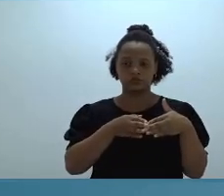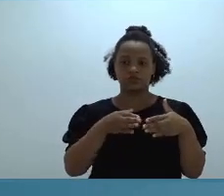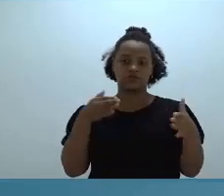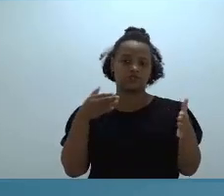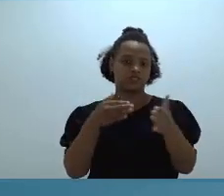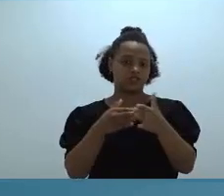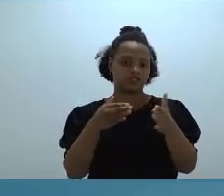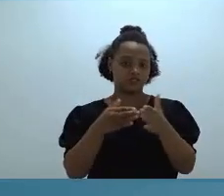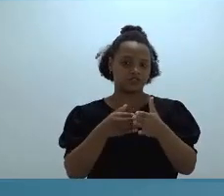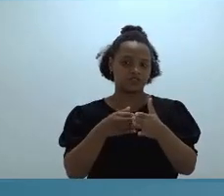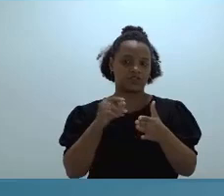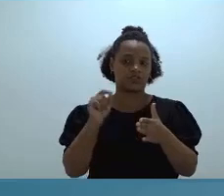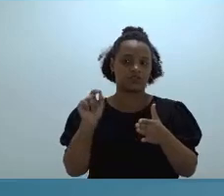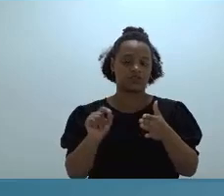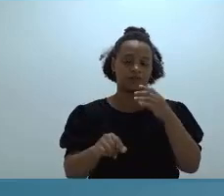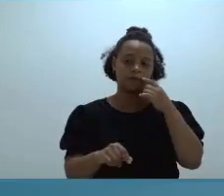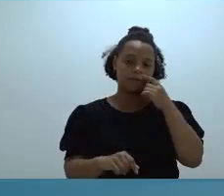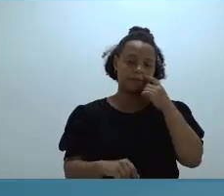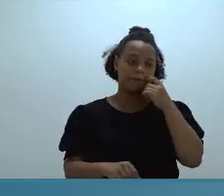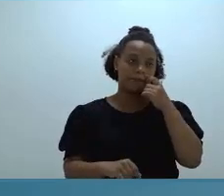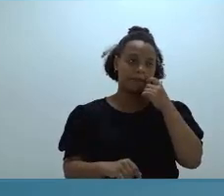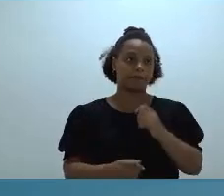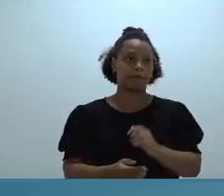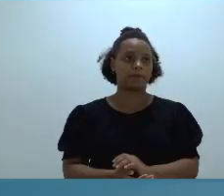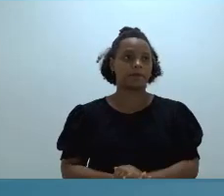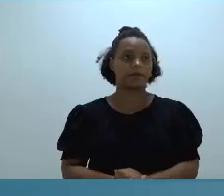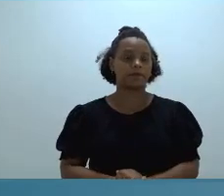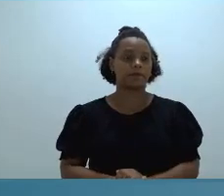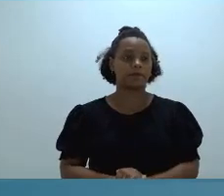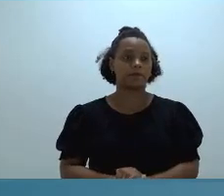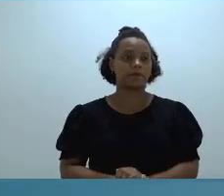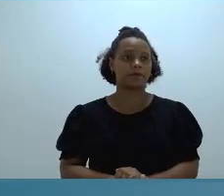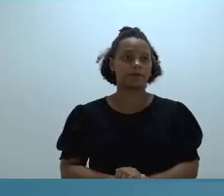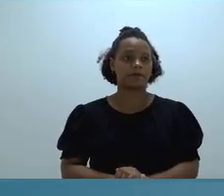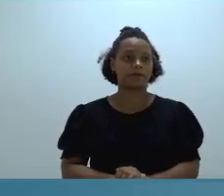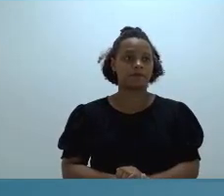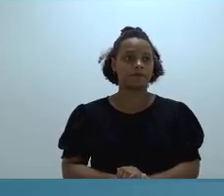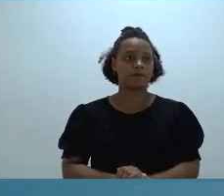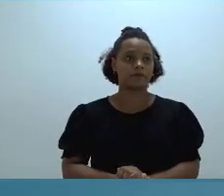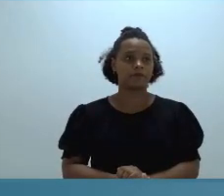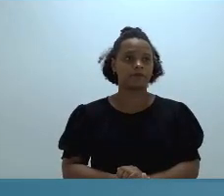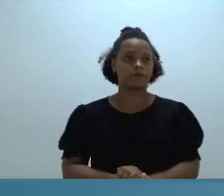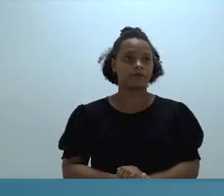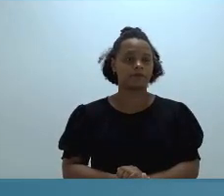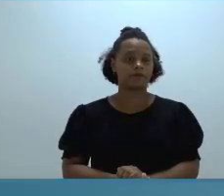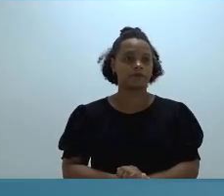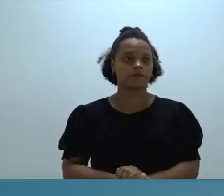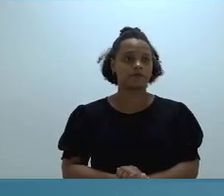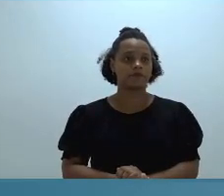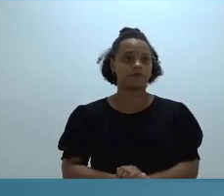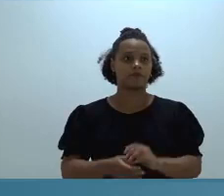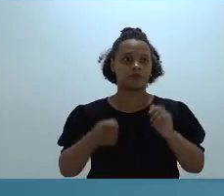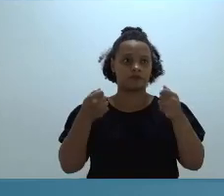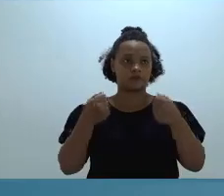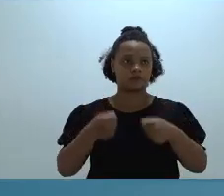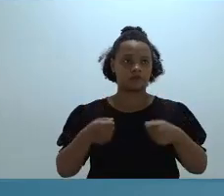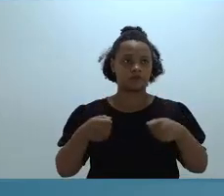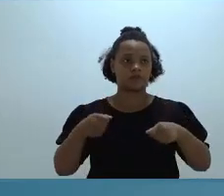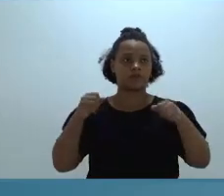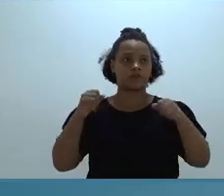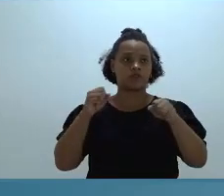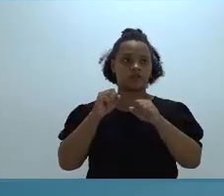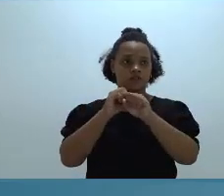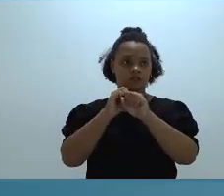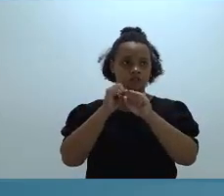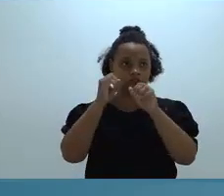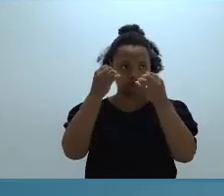decisão monocrática, ora gravada, se faz necessário esclarecer o histórico processual do mandado de